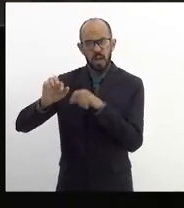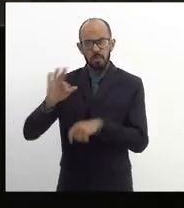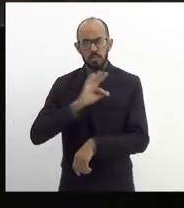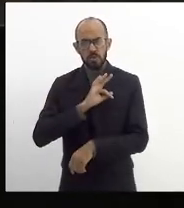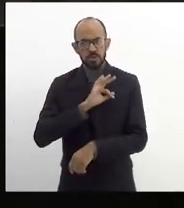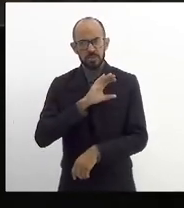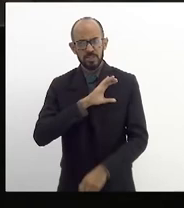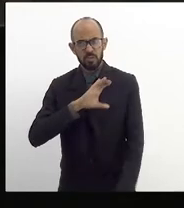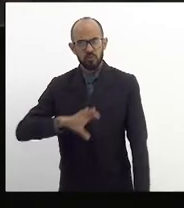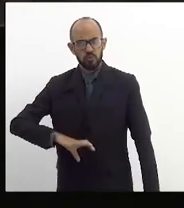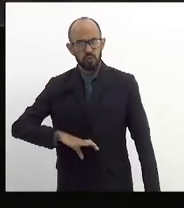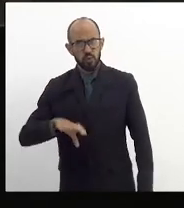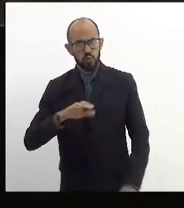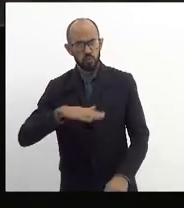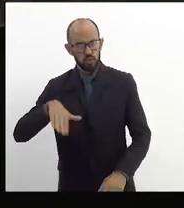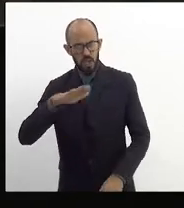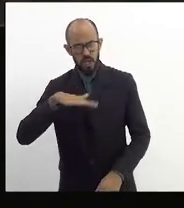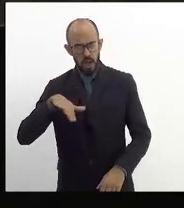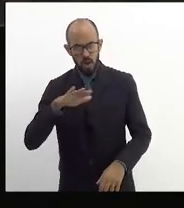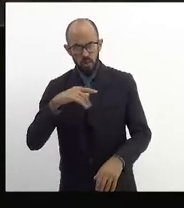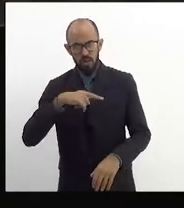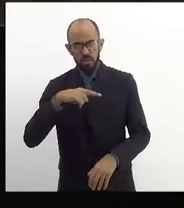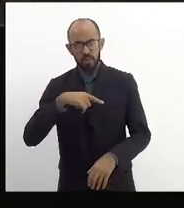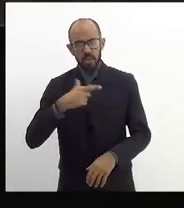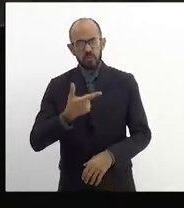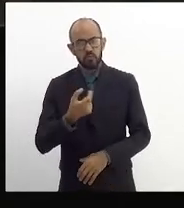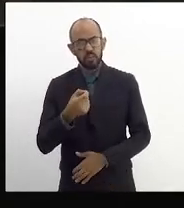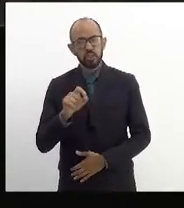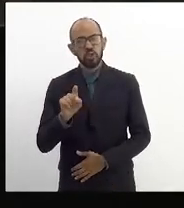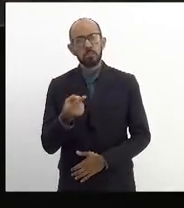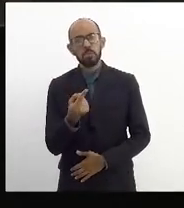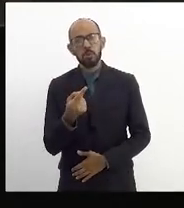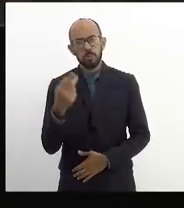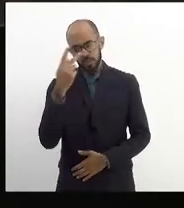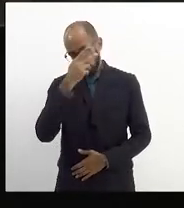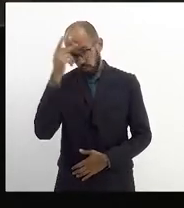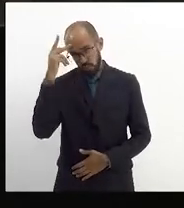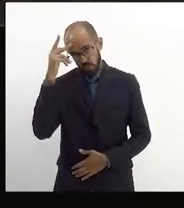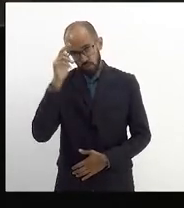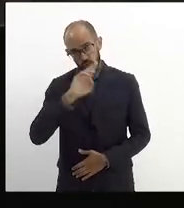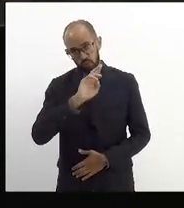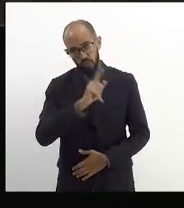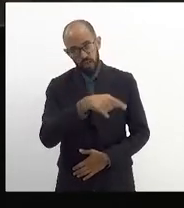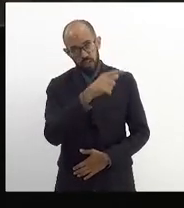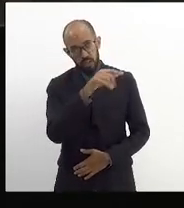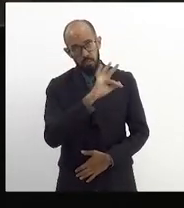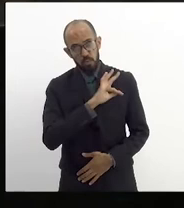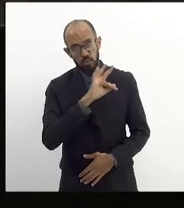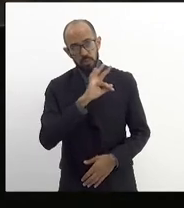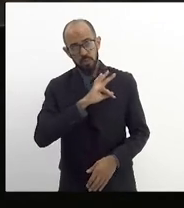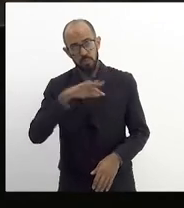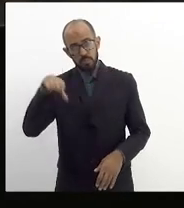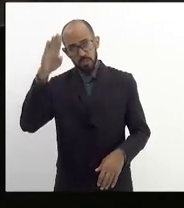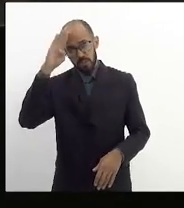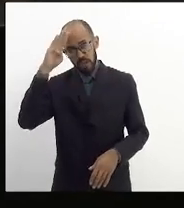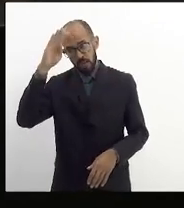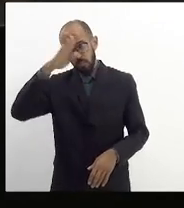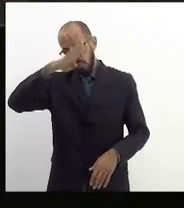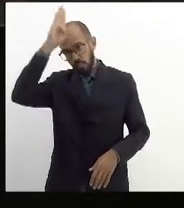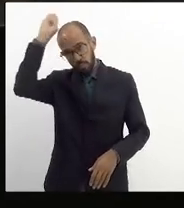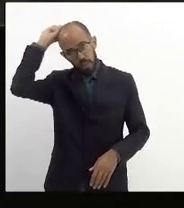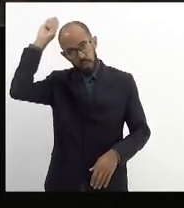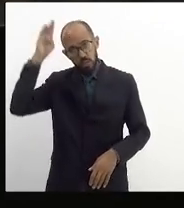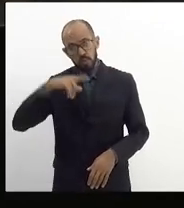civil como todo entre ativos e inativos ela tem cerca de 20 mil pessoas ao contrário da Polícia Militar com o corpo de bombeiros